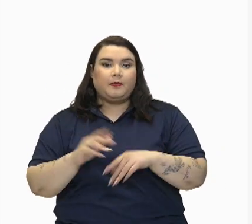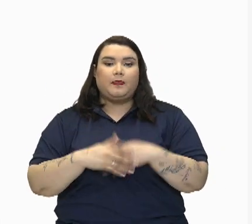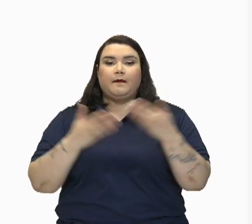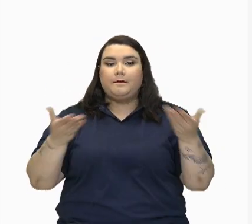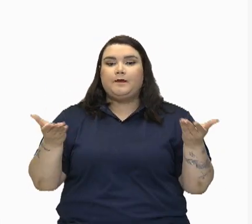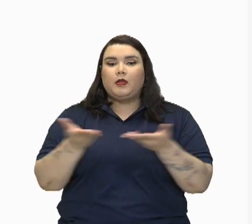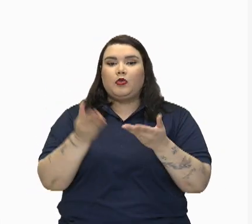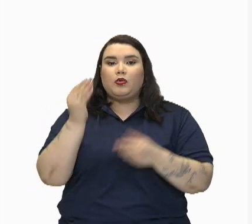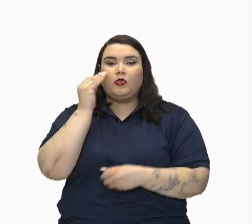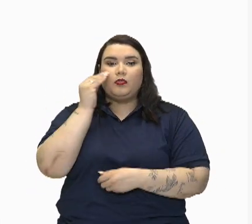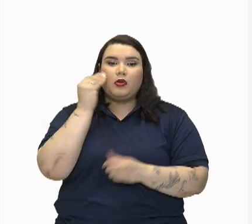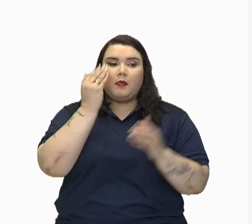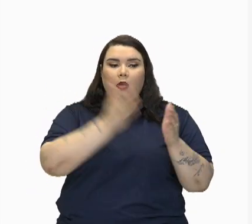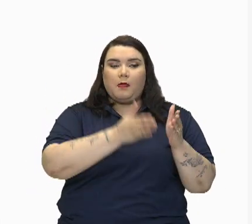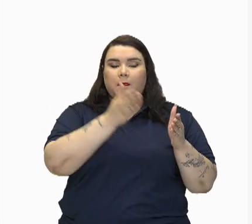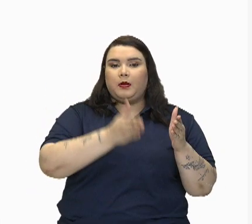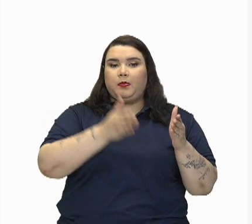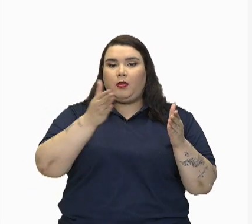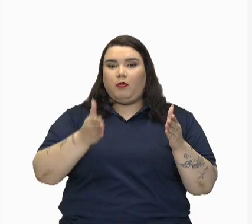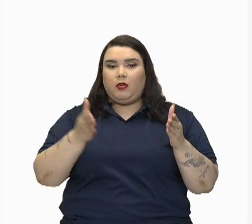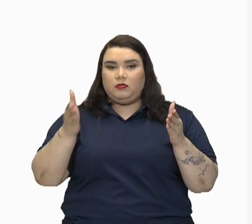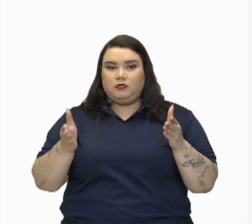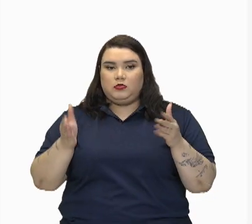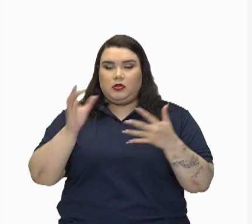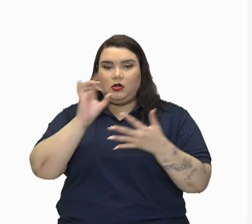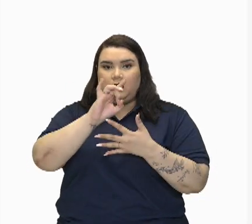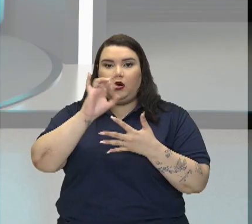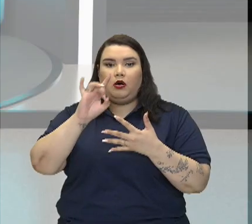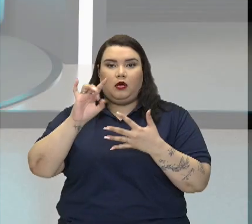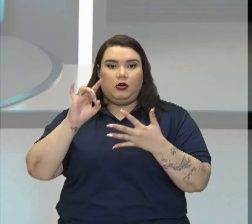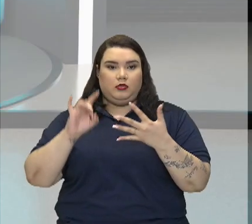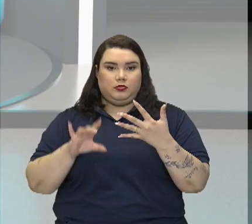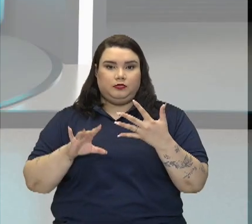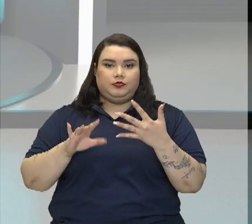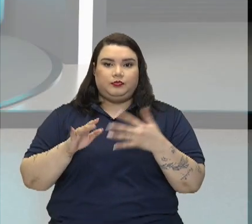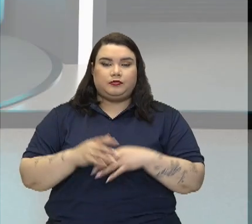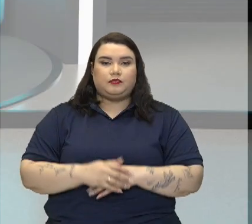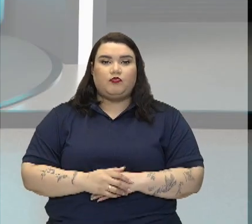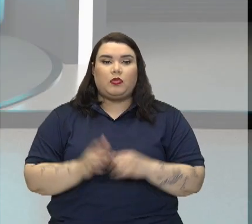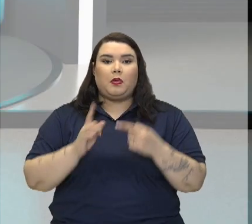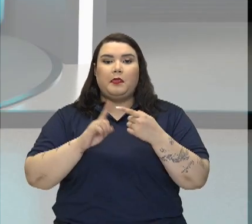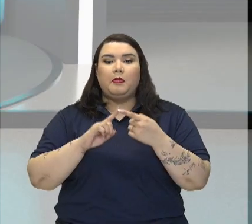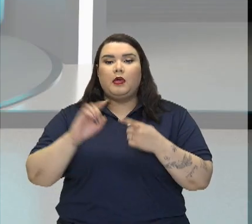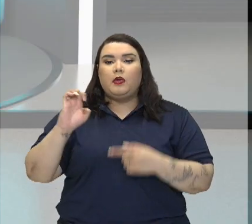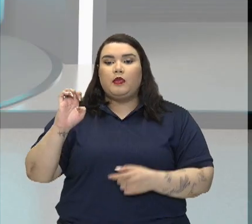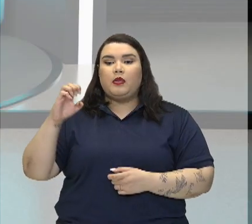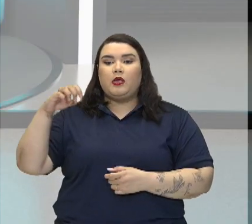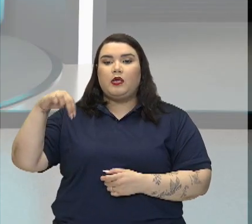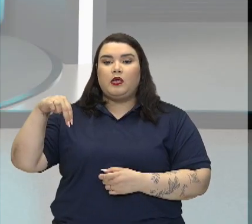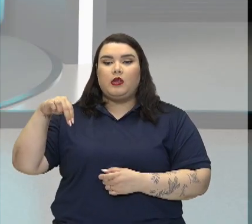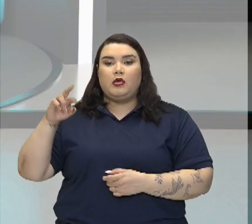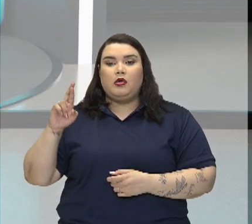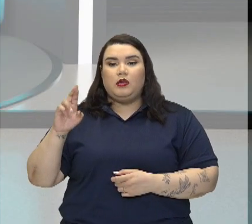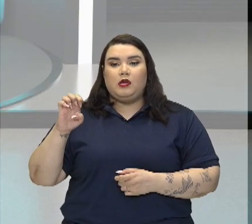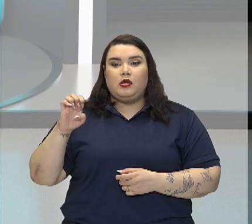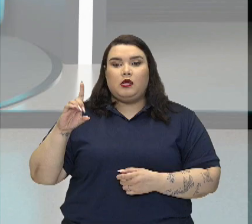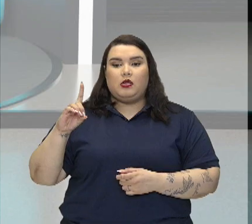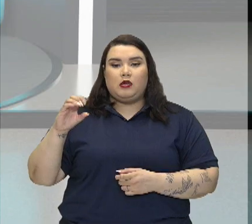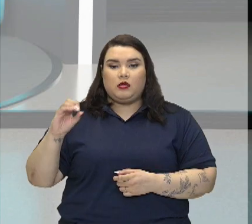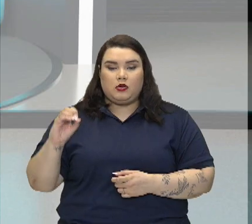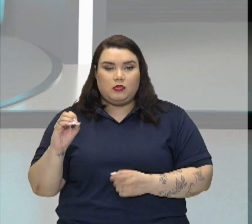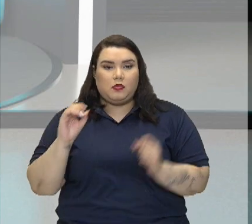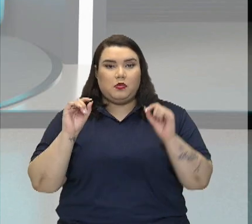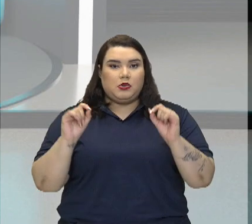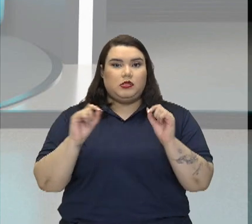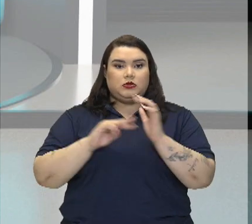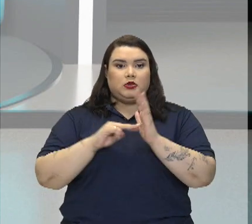ver passo a passo, então, cada um desses elementos. Vamos ver o enredo, né? O enredo, o que vem a ser